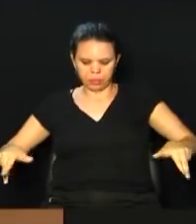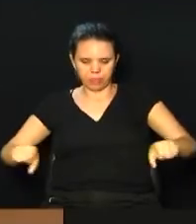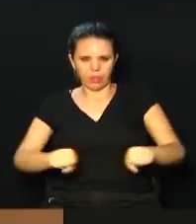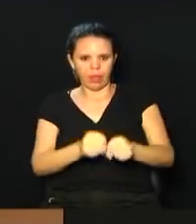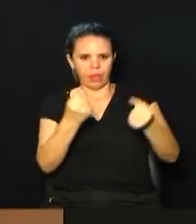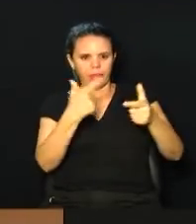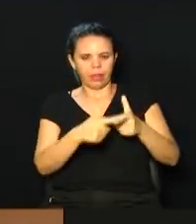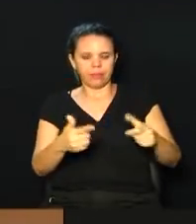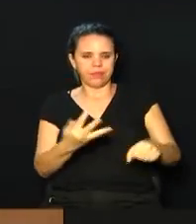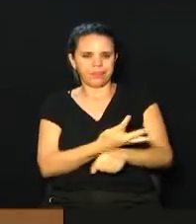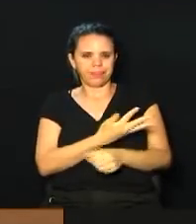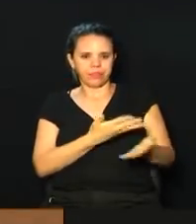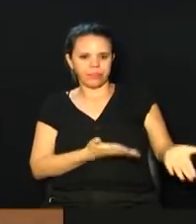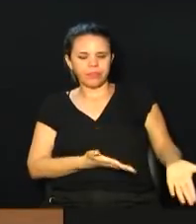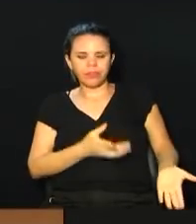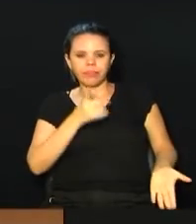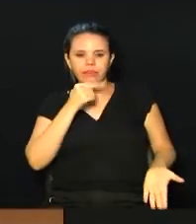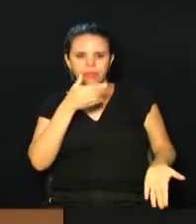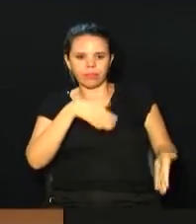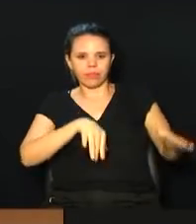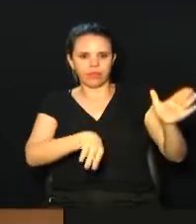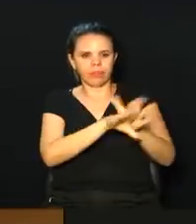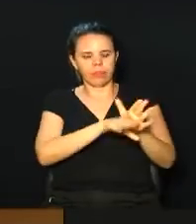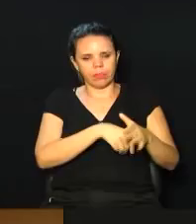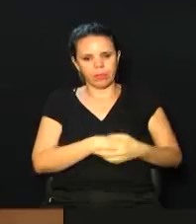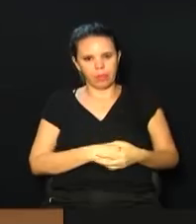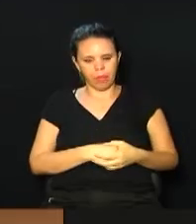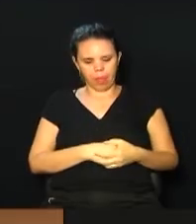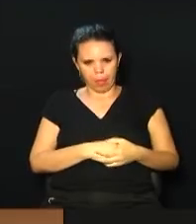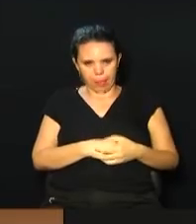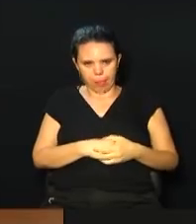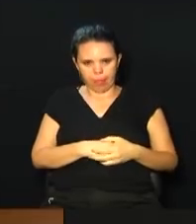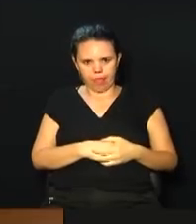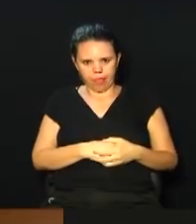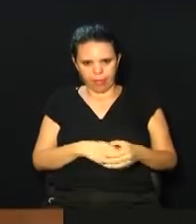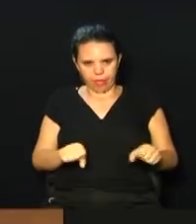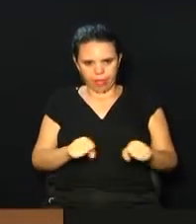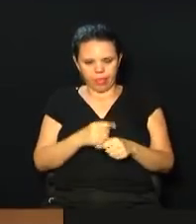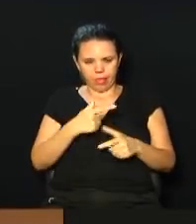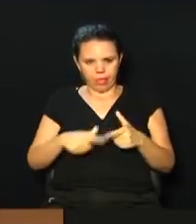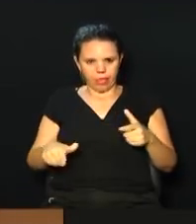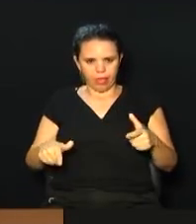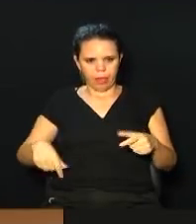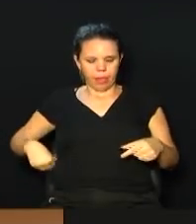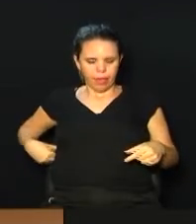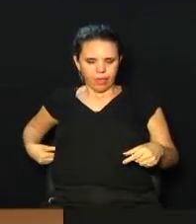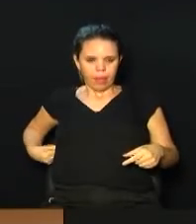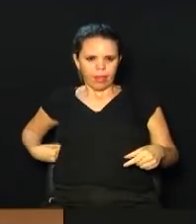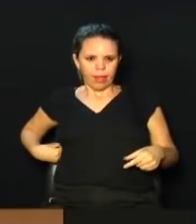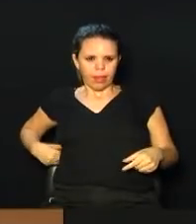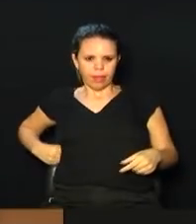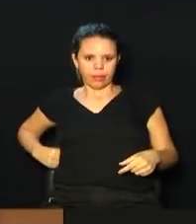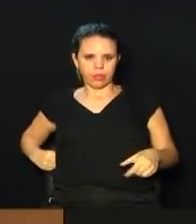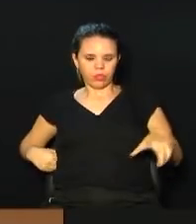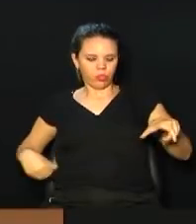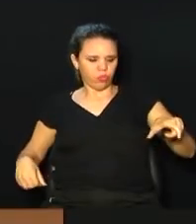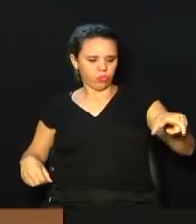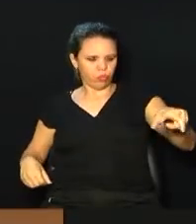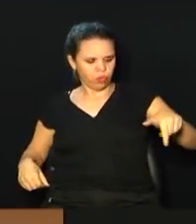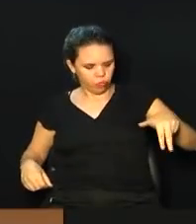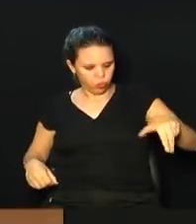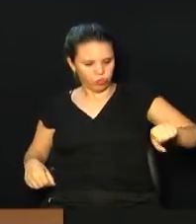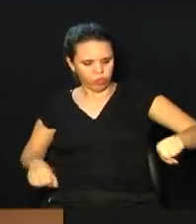o volume de água que chegou. E aí ela, então, exerceu uma força lateral, causando